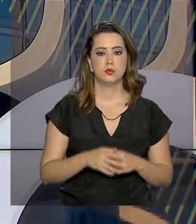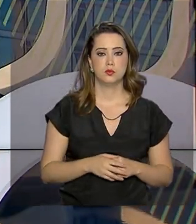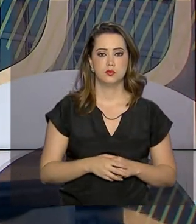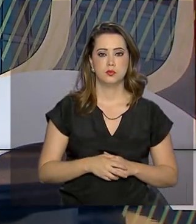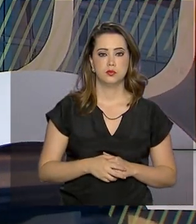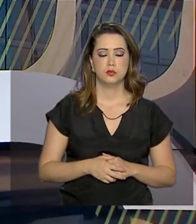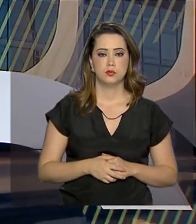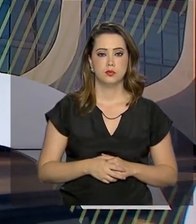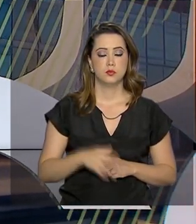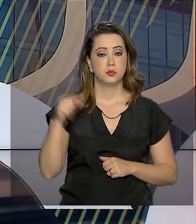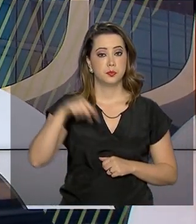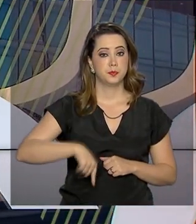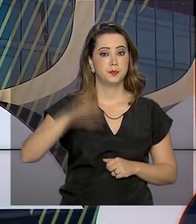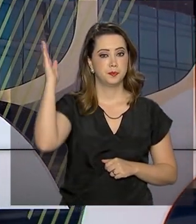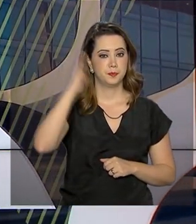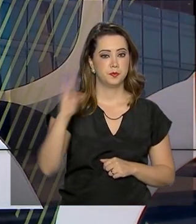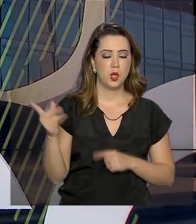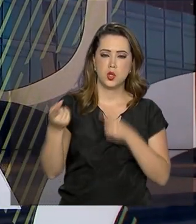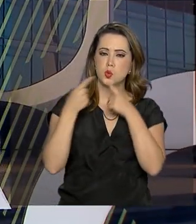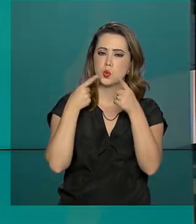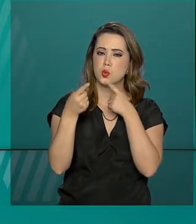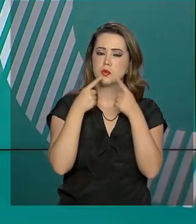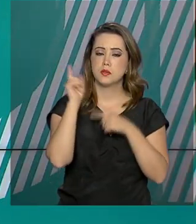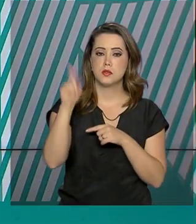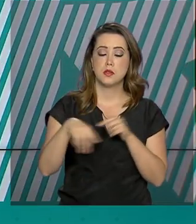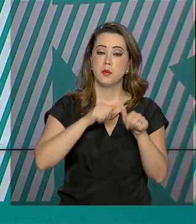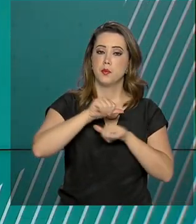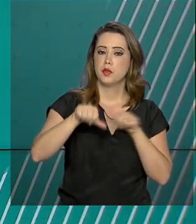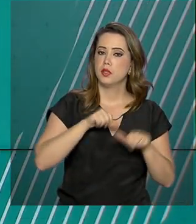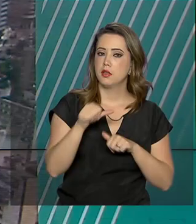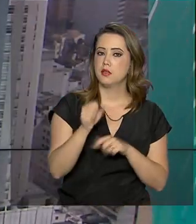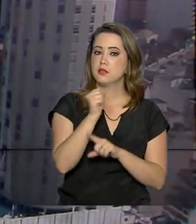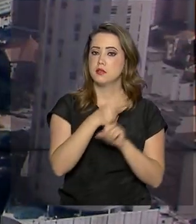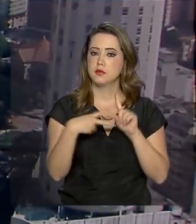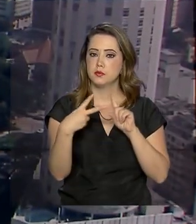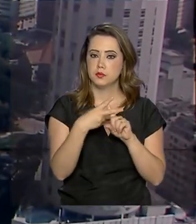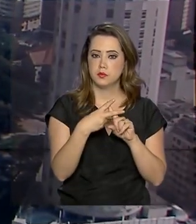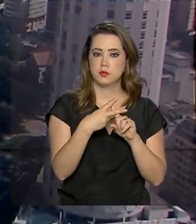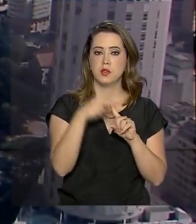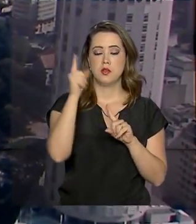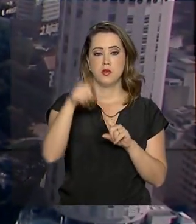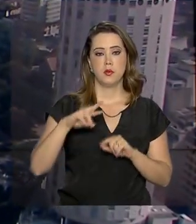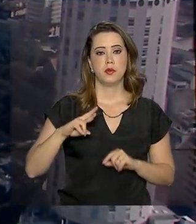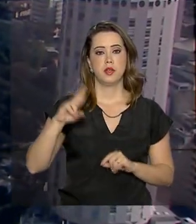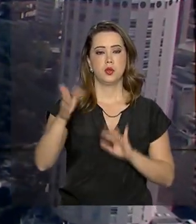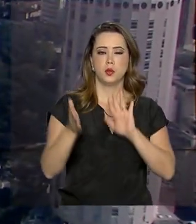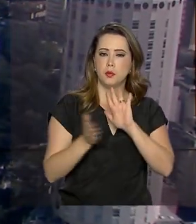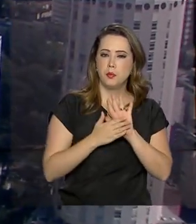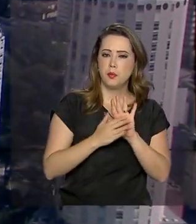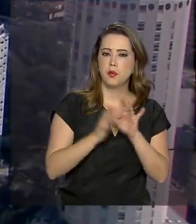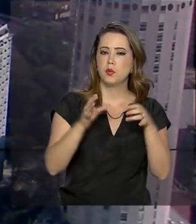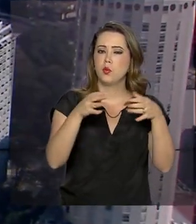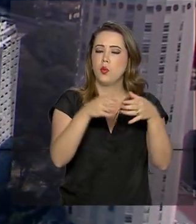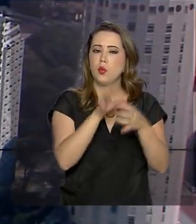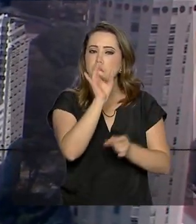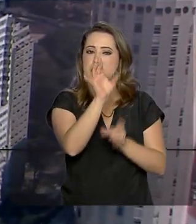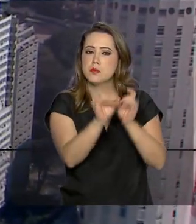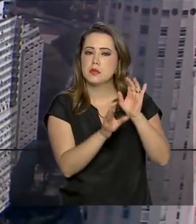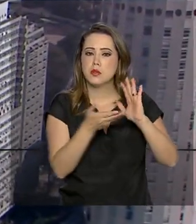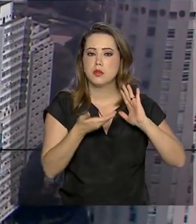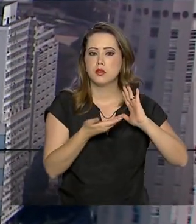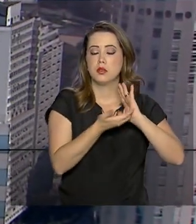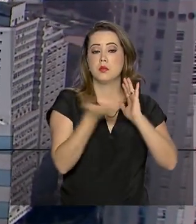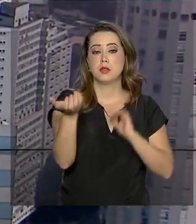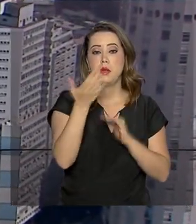e aqui no brasil que está em debate são as mudanças na previdência o relator da proposta na comissão especial da câmara